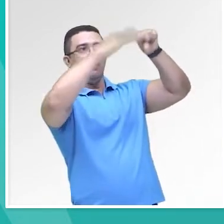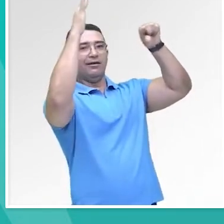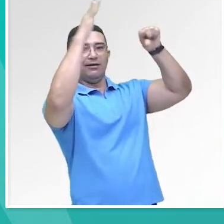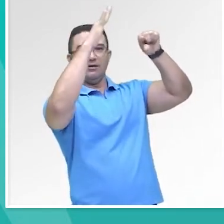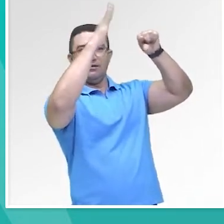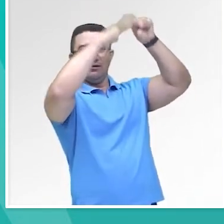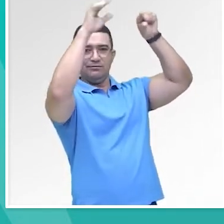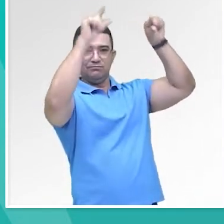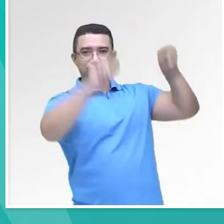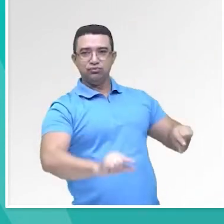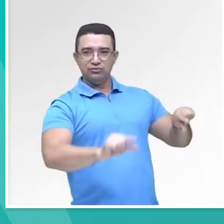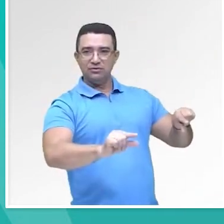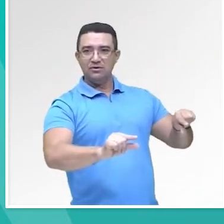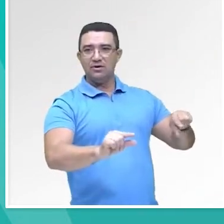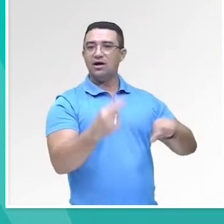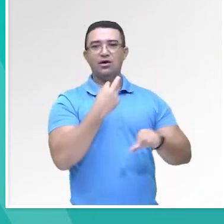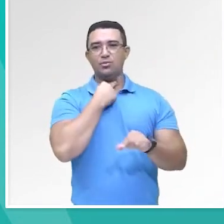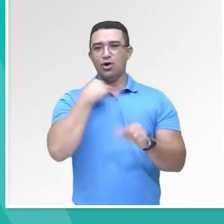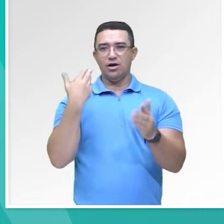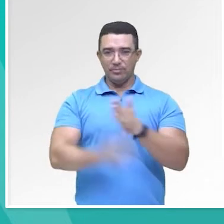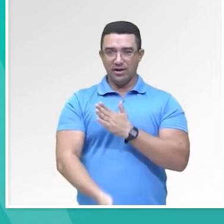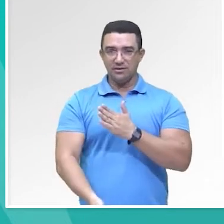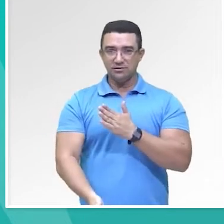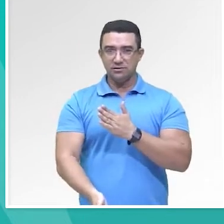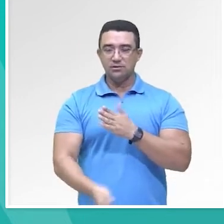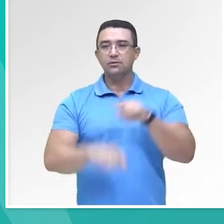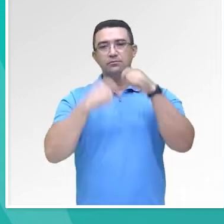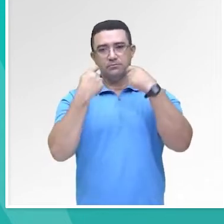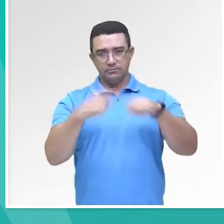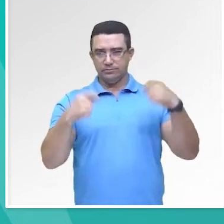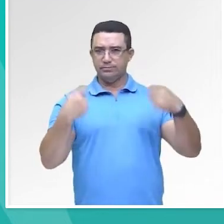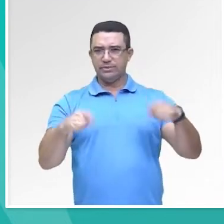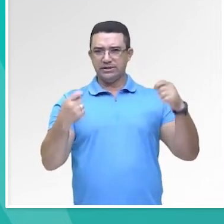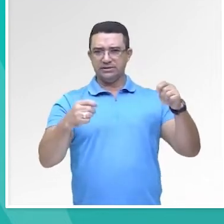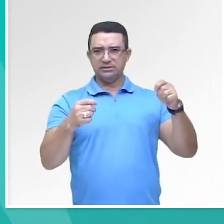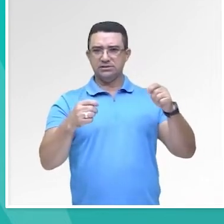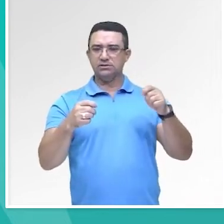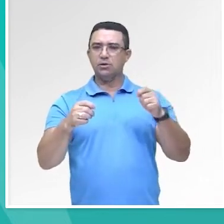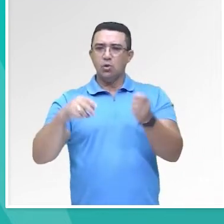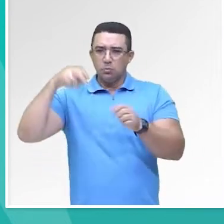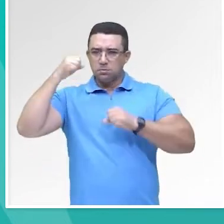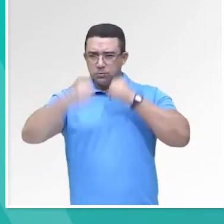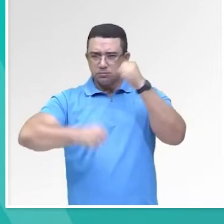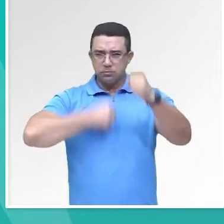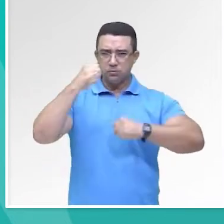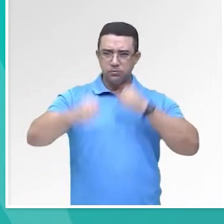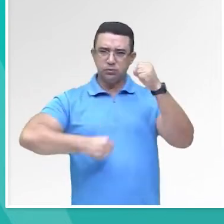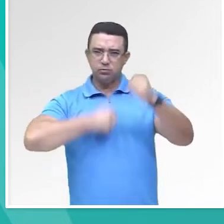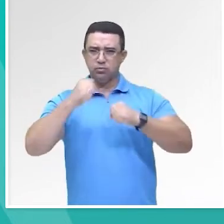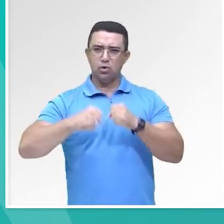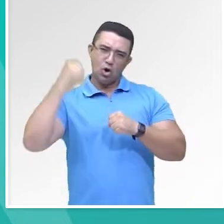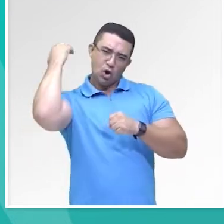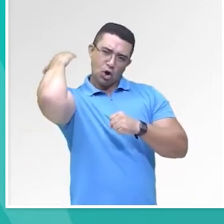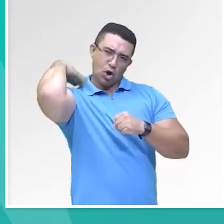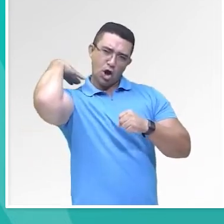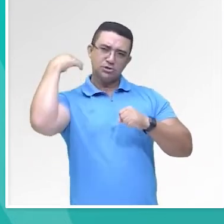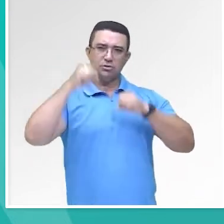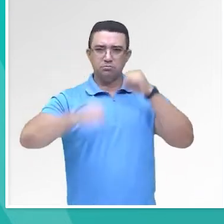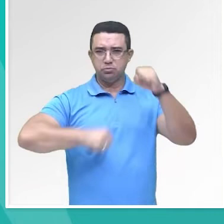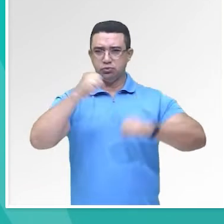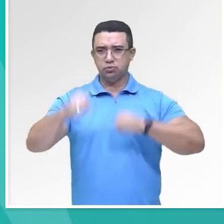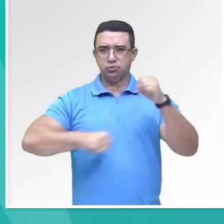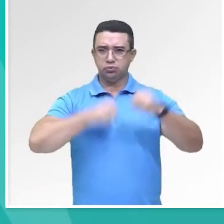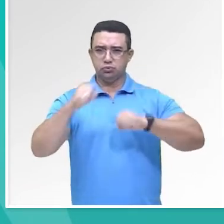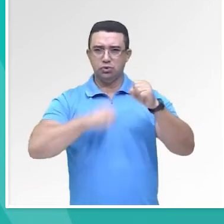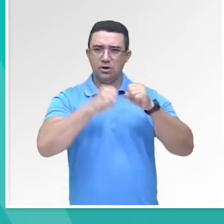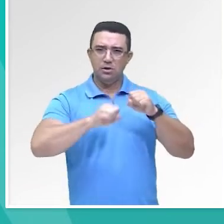sua impulsão é de um jeito. Mas se você corre e tenta pular de costas, como ele está fazendo aqui, saltar de costas, é